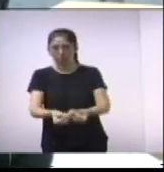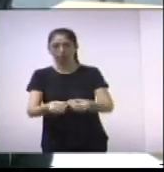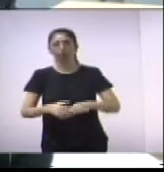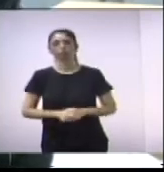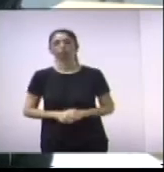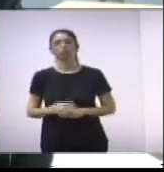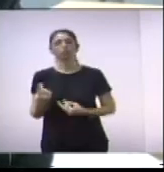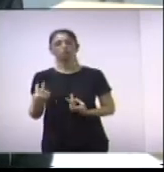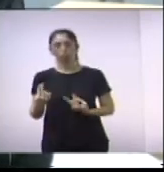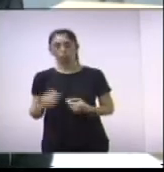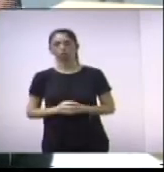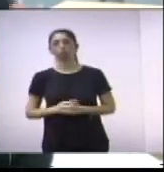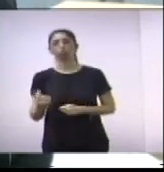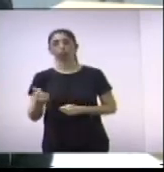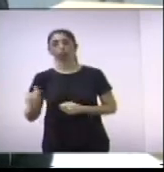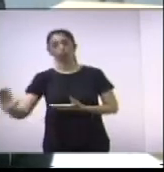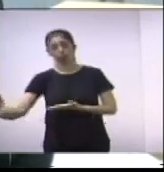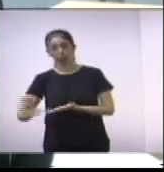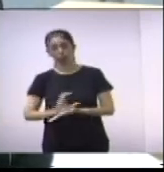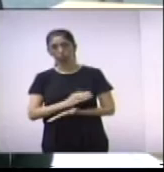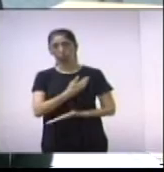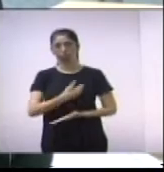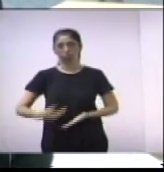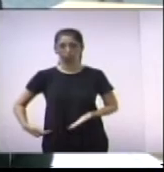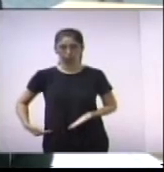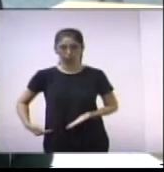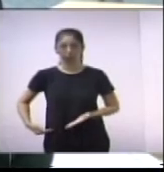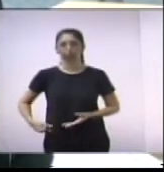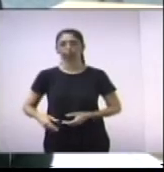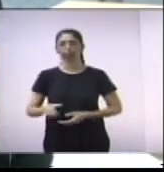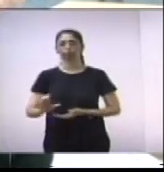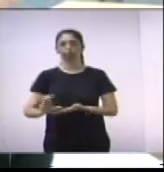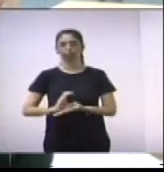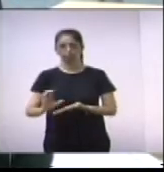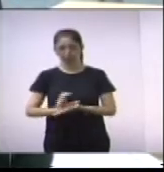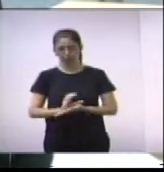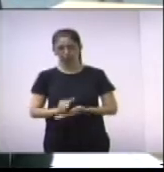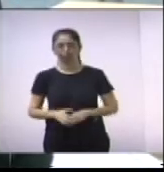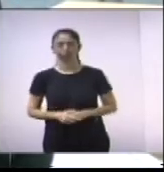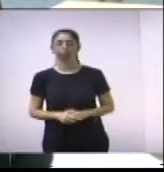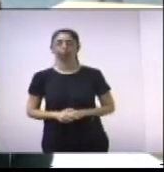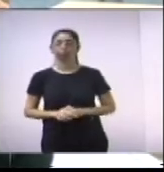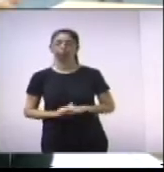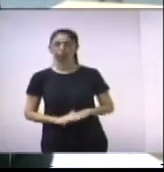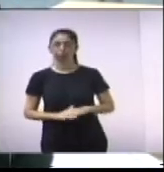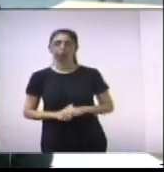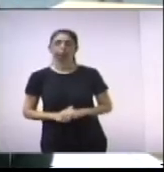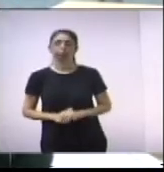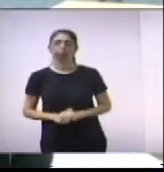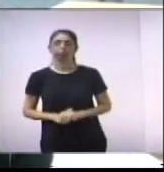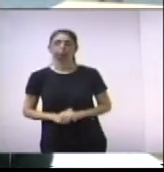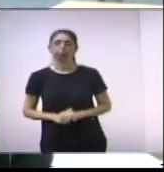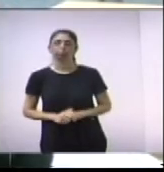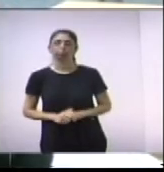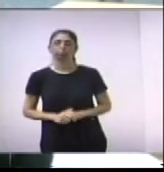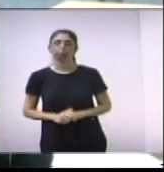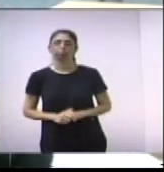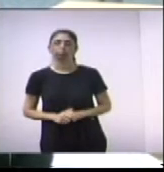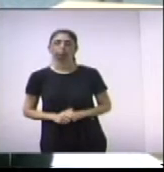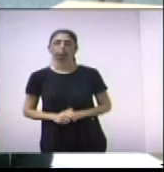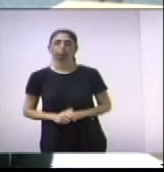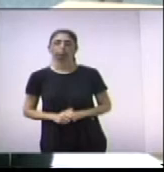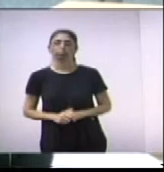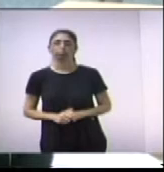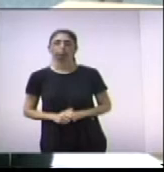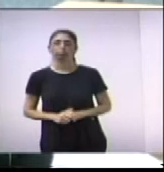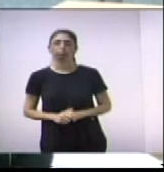vir de poder público. Tem esse ponto que está especificado, que inclusive leu. Tem aqui a desabilitação